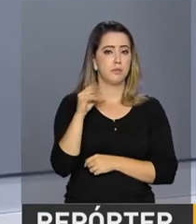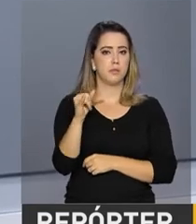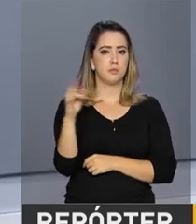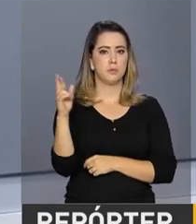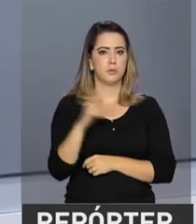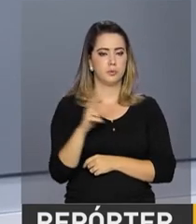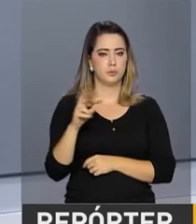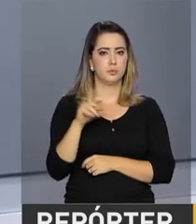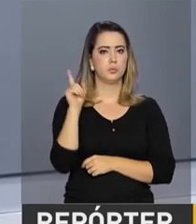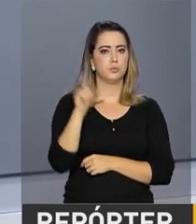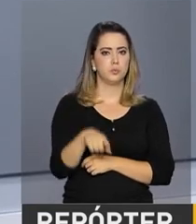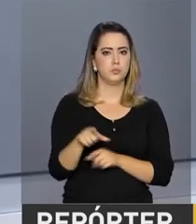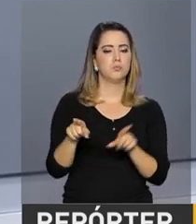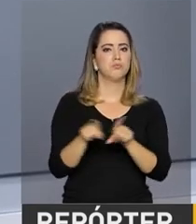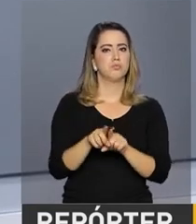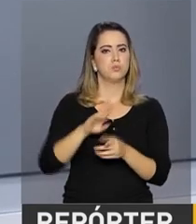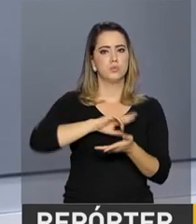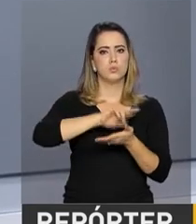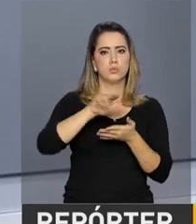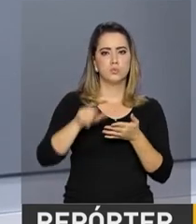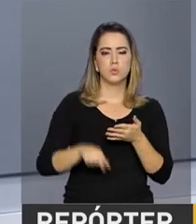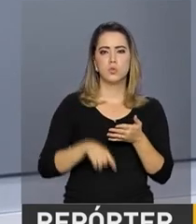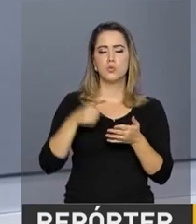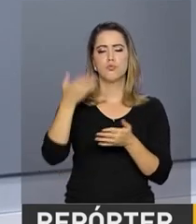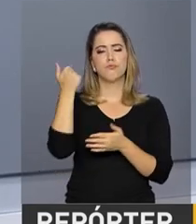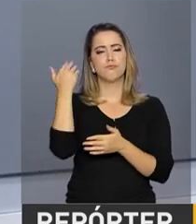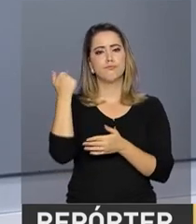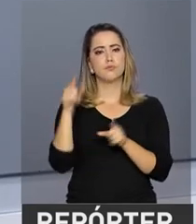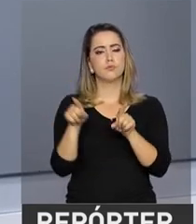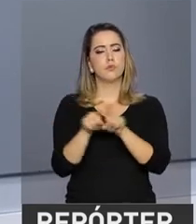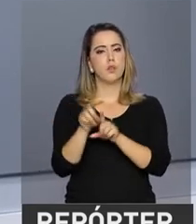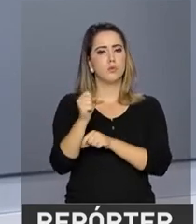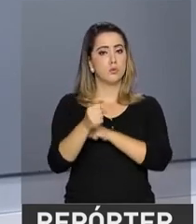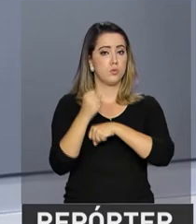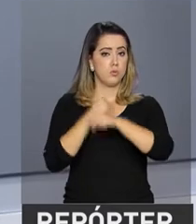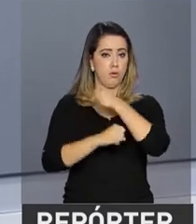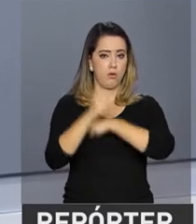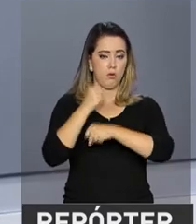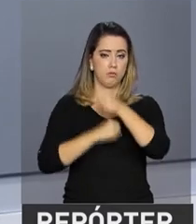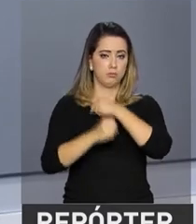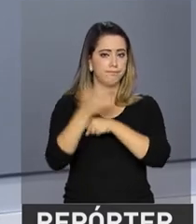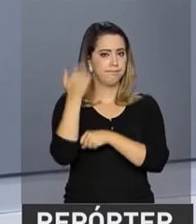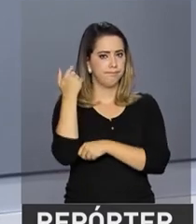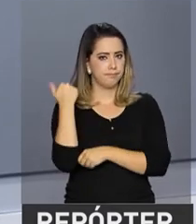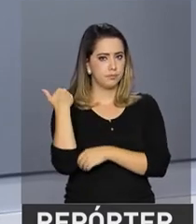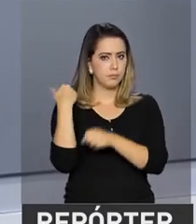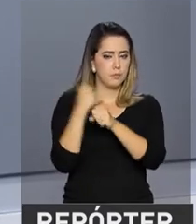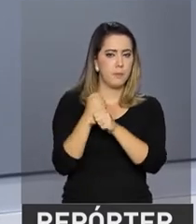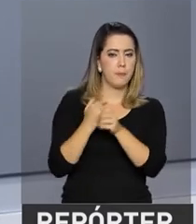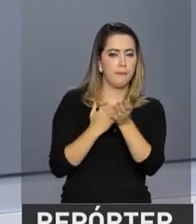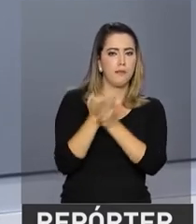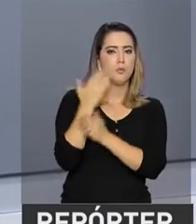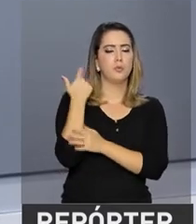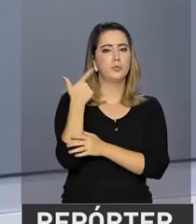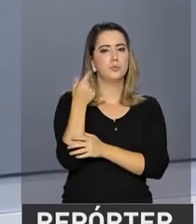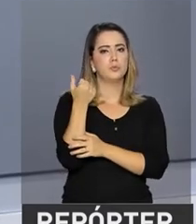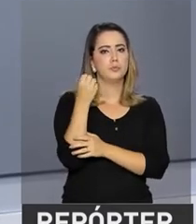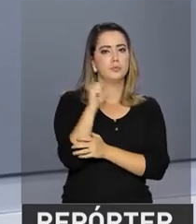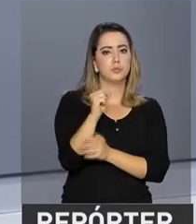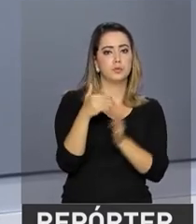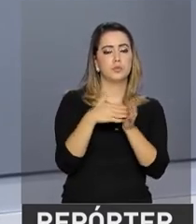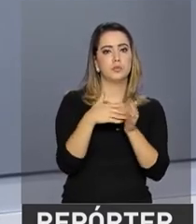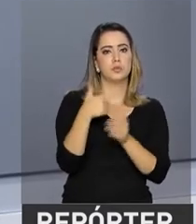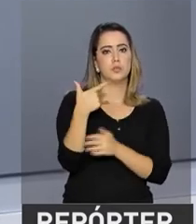bilhões de reais o lote multiexercício e abrange também restituições residuais dos exercícios de 2018 a